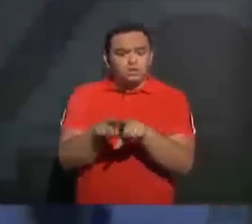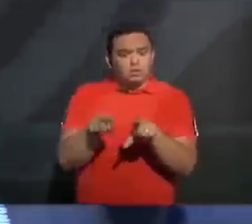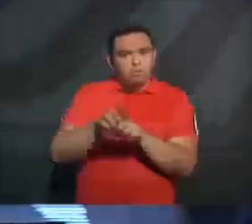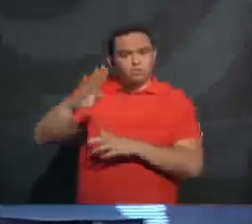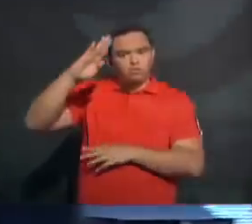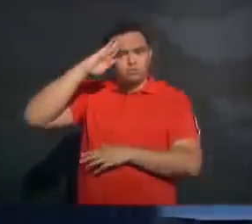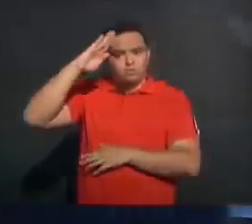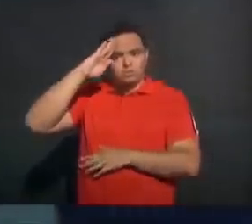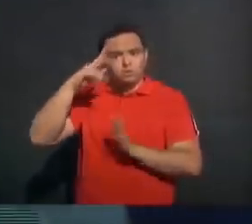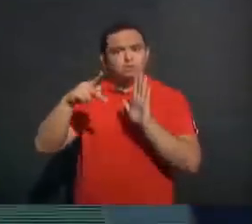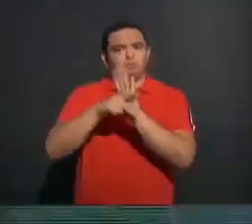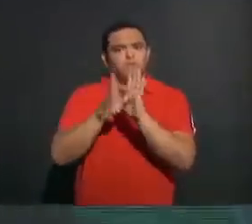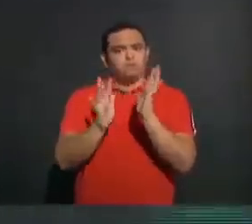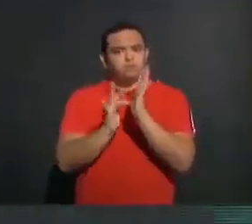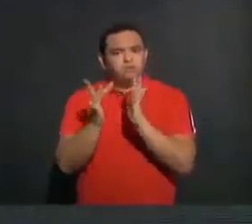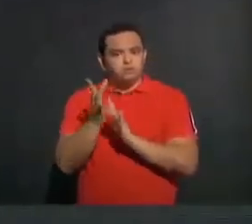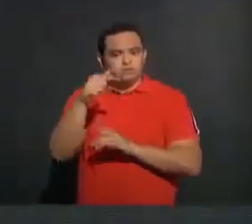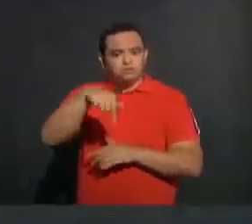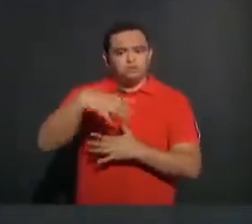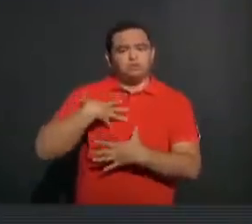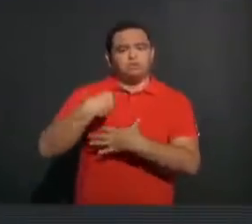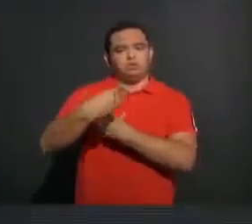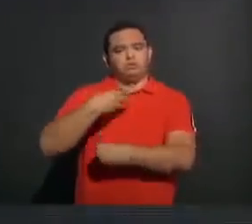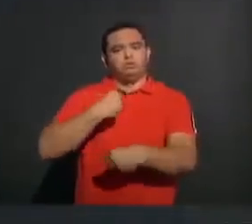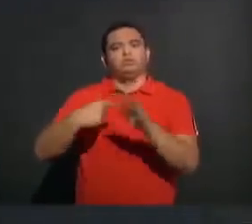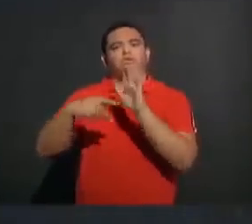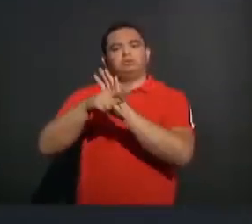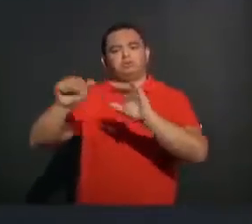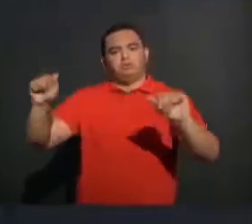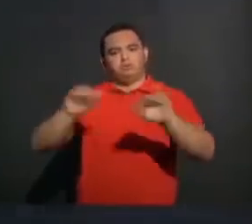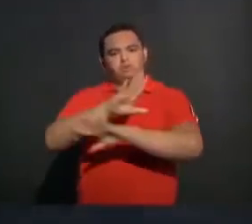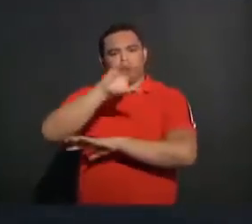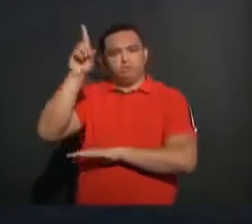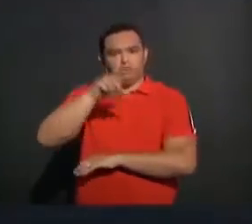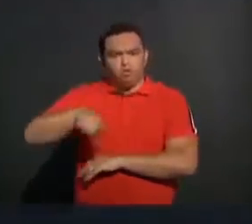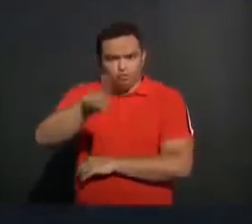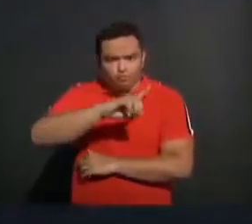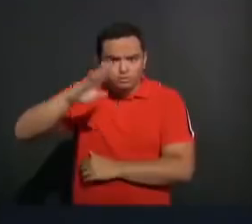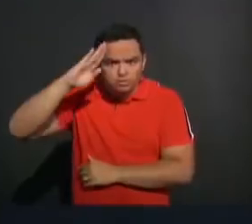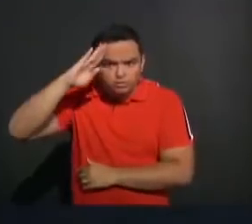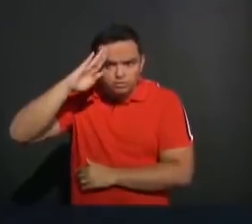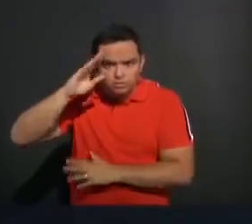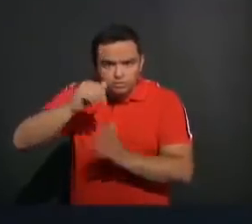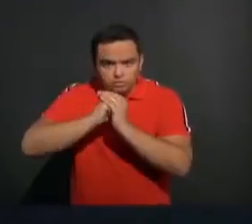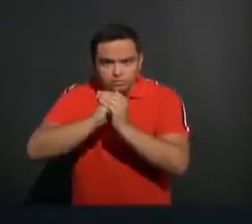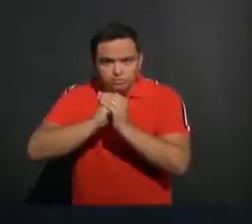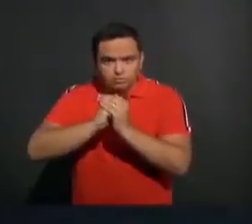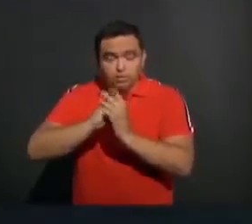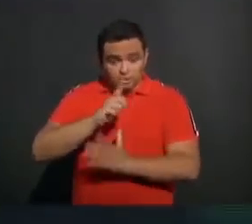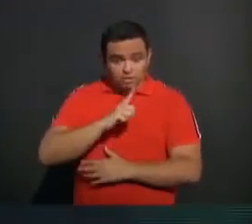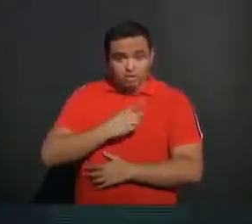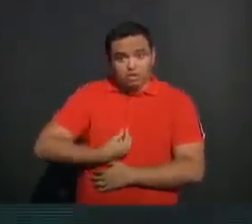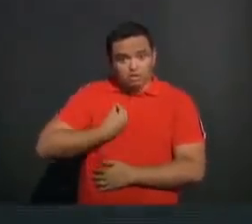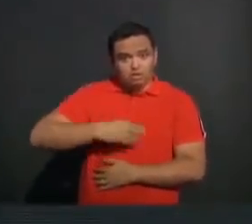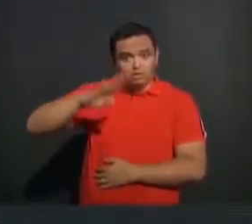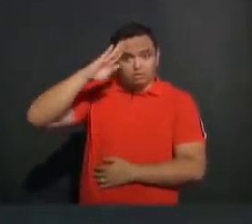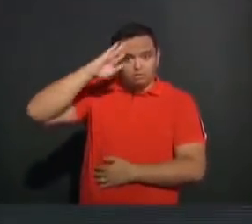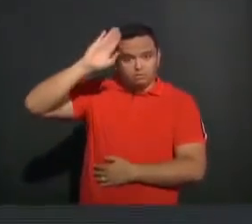soldados de Cristo nessa geração, para a glória de Deus. Tem soldado dele aqui? Tem soldado